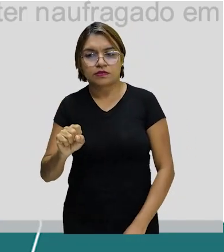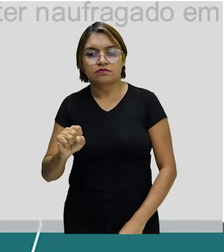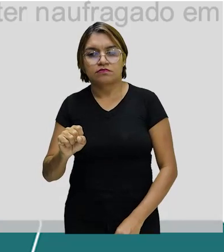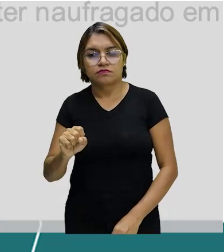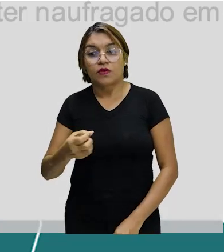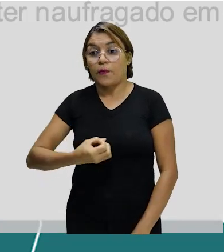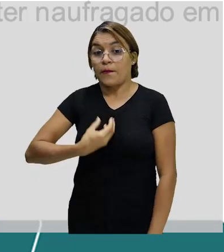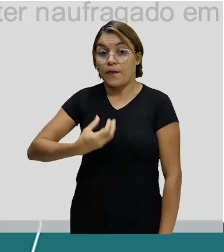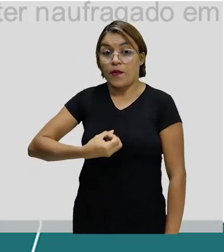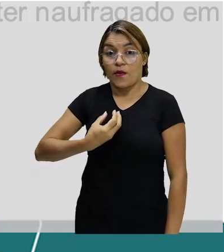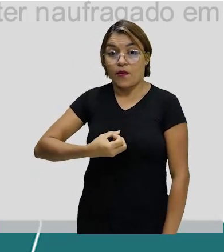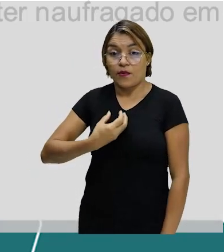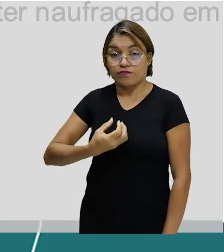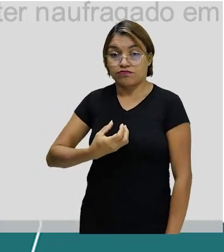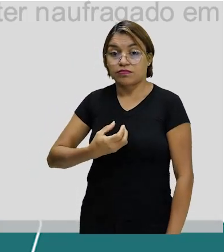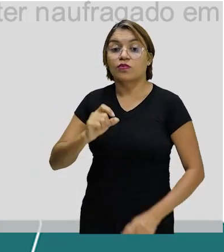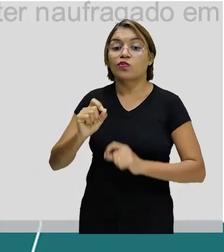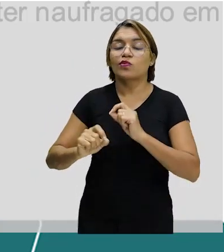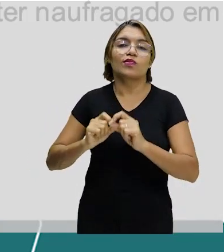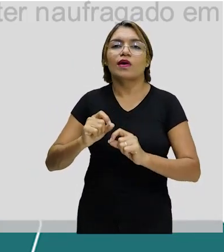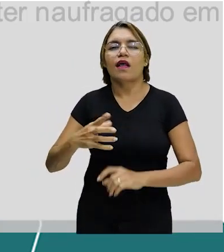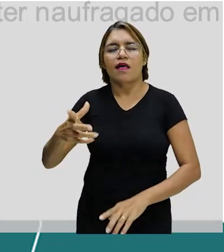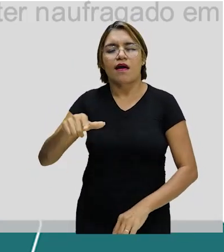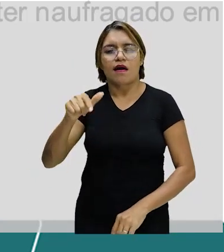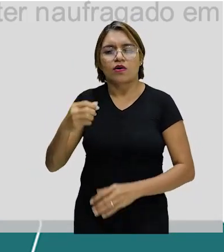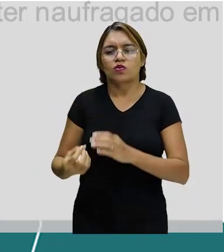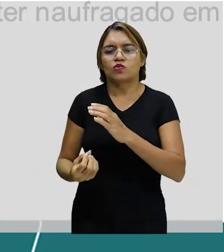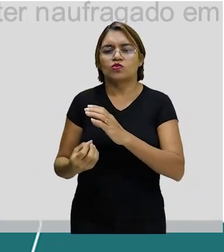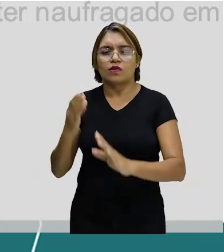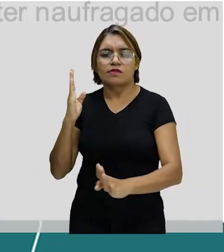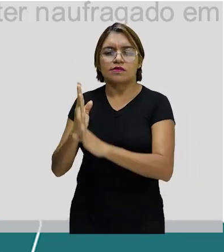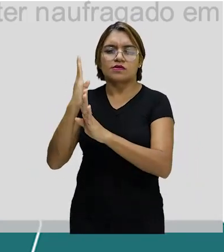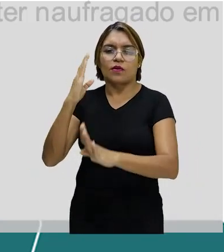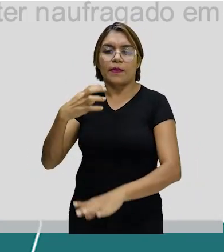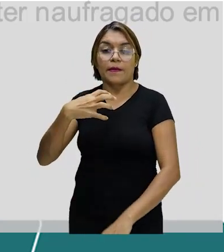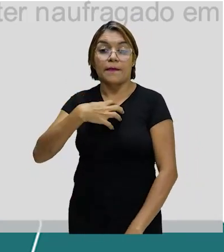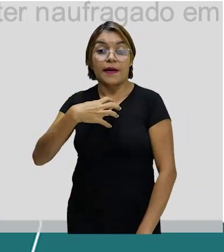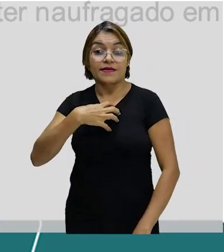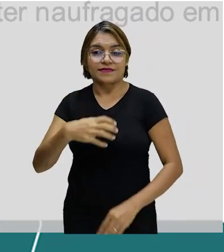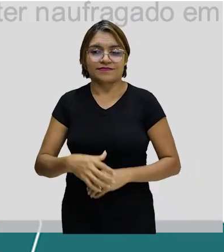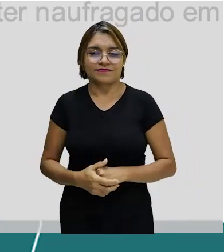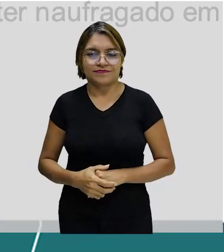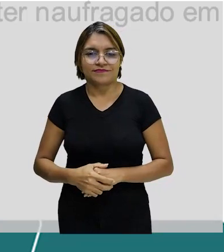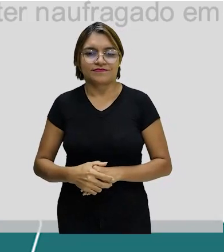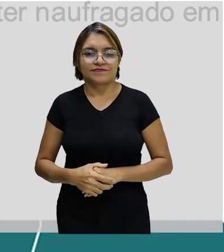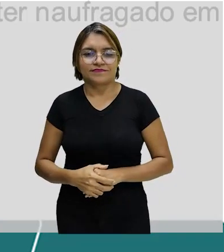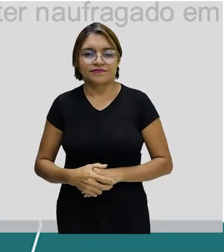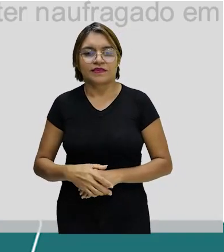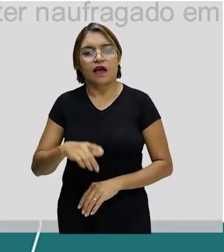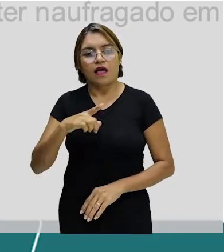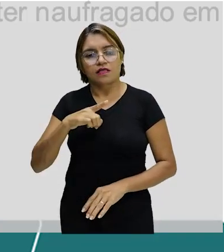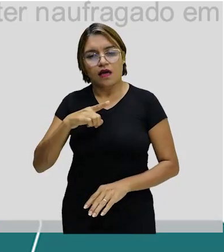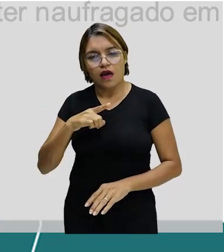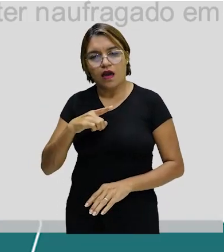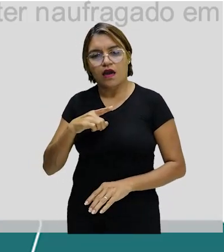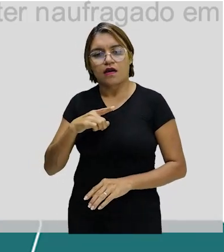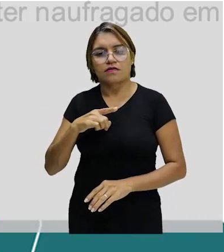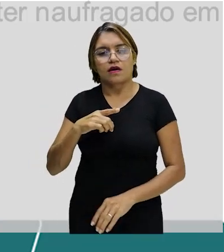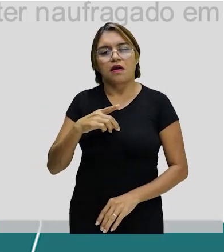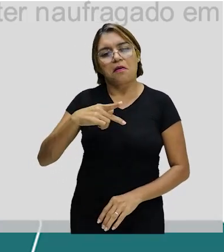do Descobrimento da Bahia, é baseado no modelo da epopeia tradicional, proposição,